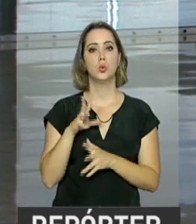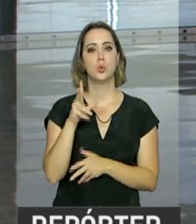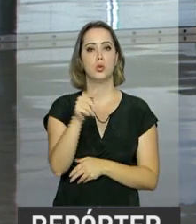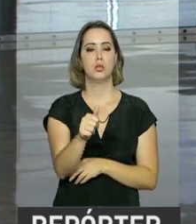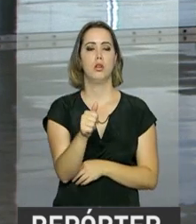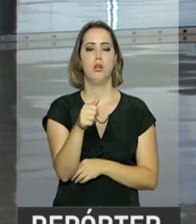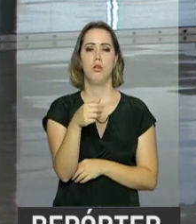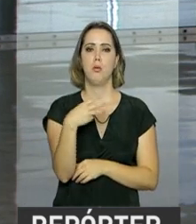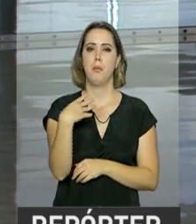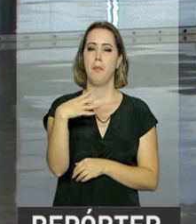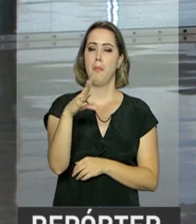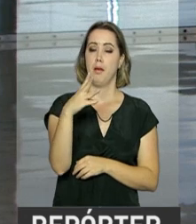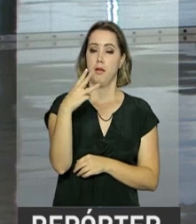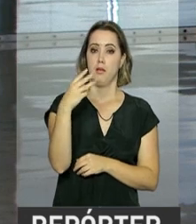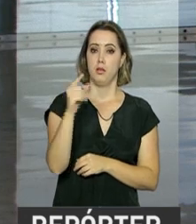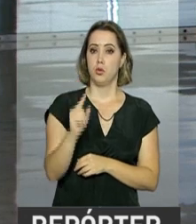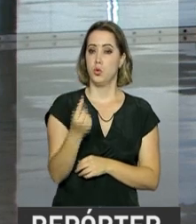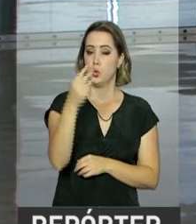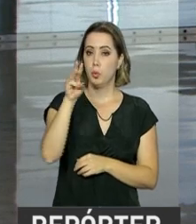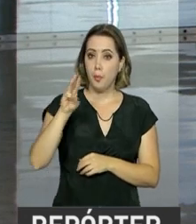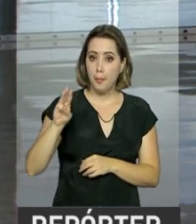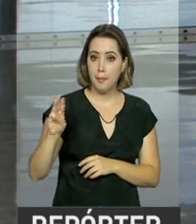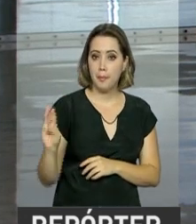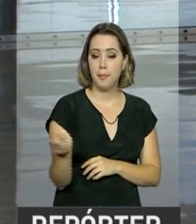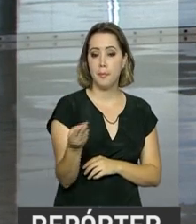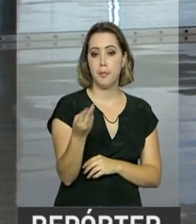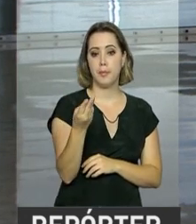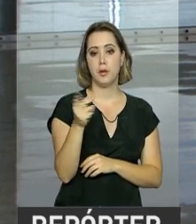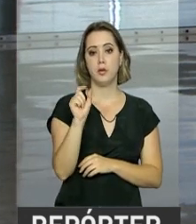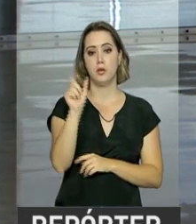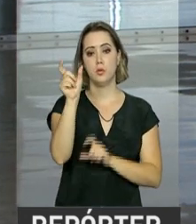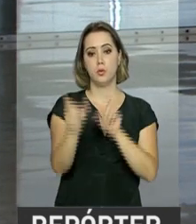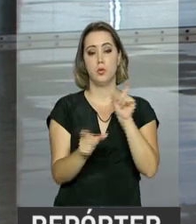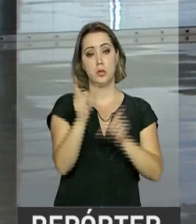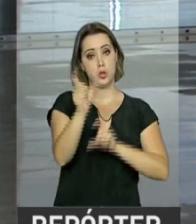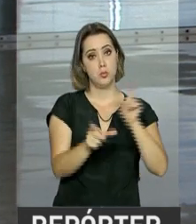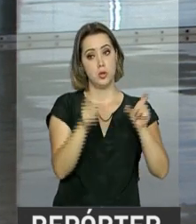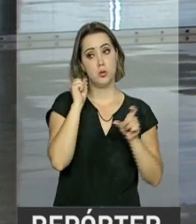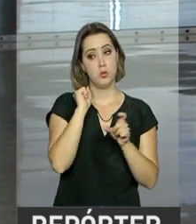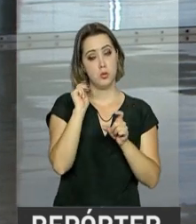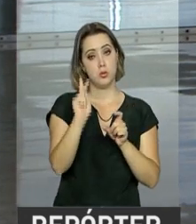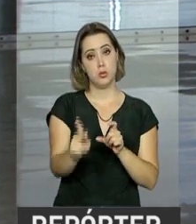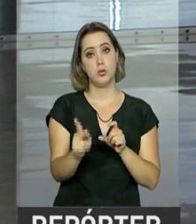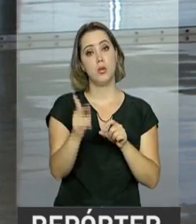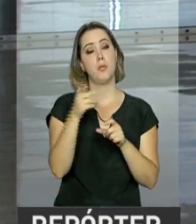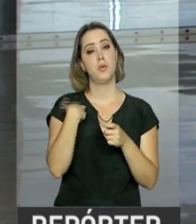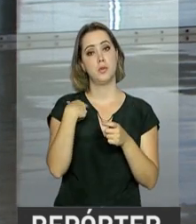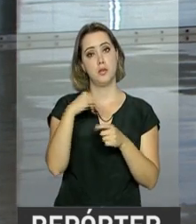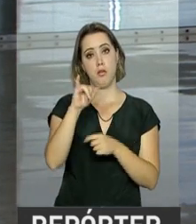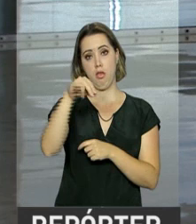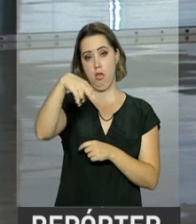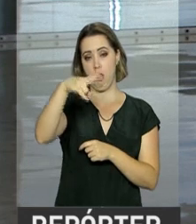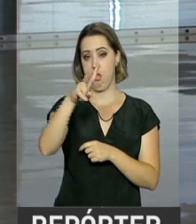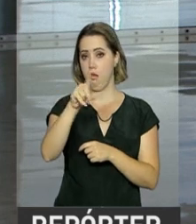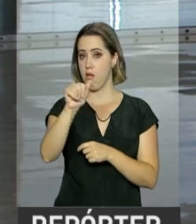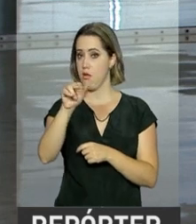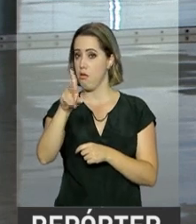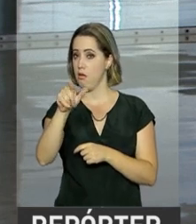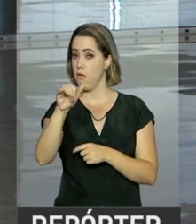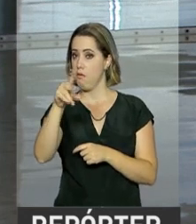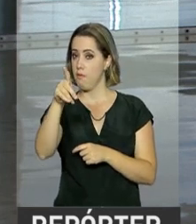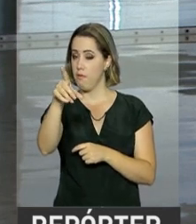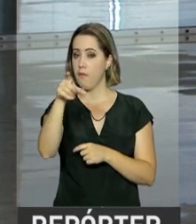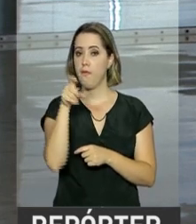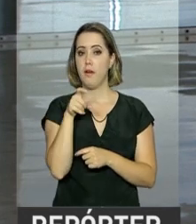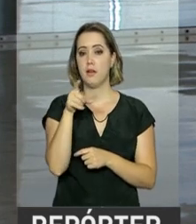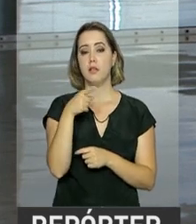auxílio doença e mais de 1. 175.000 aposentados por invalidez com menos de 60